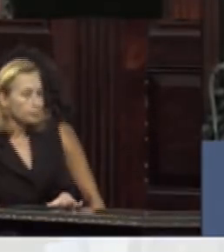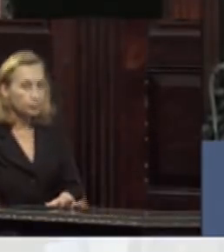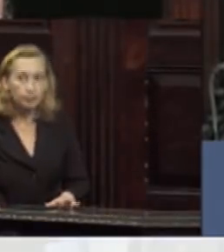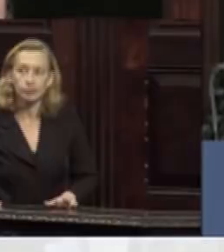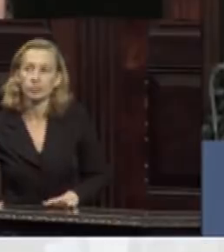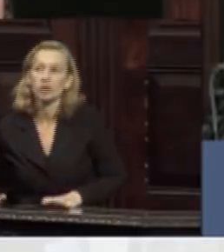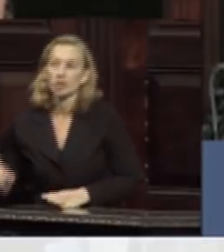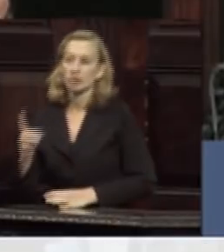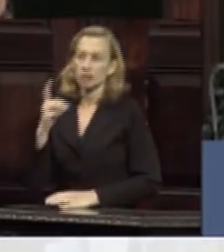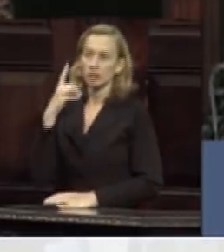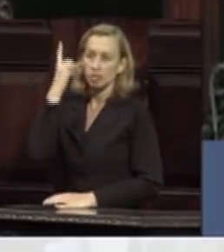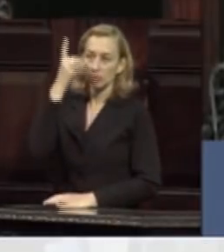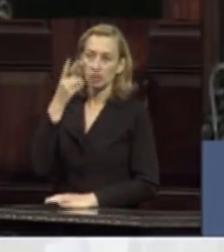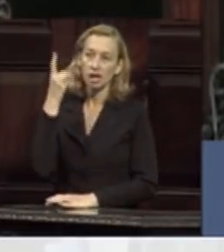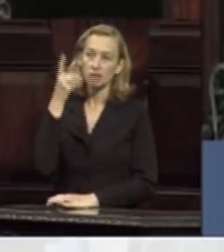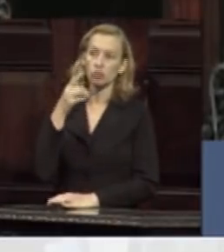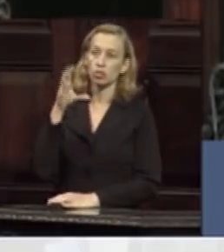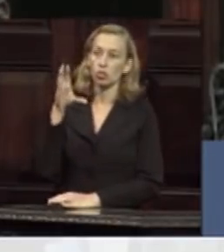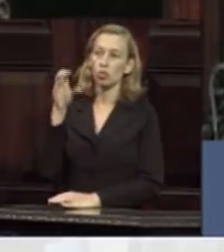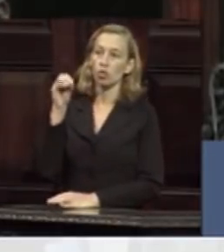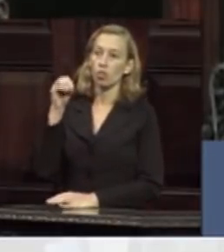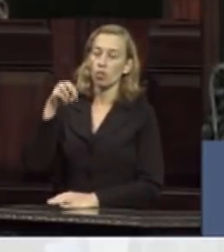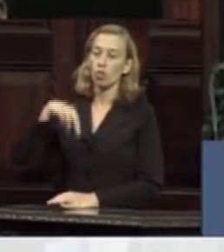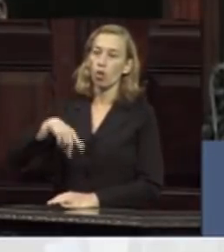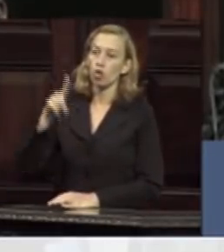Deputado Conte Bittencourt.